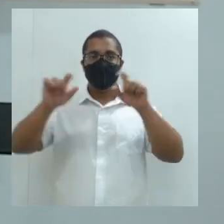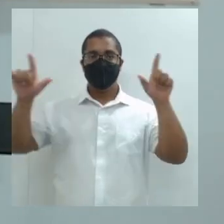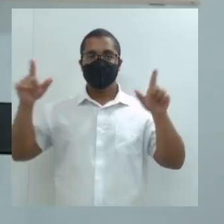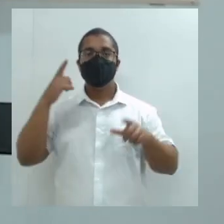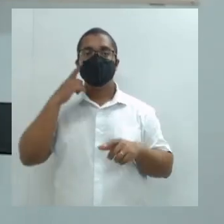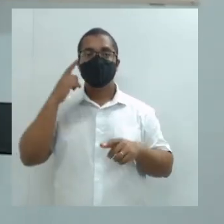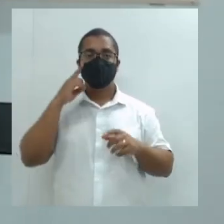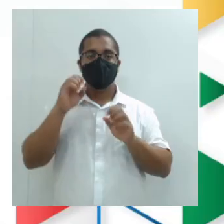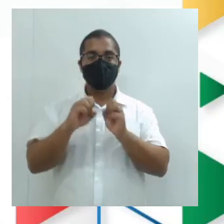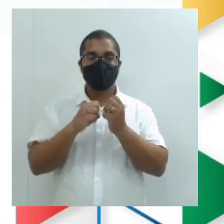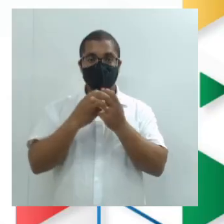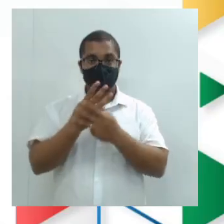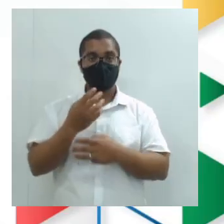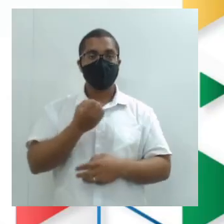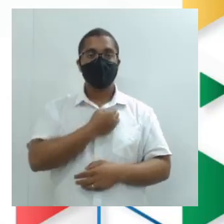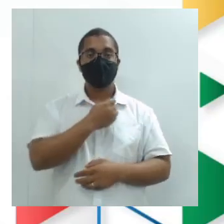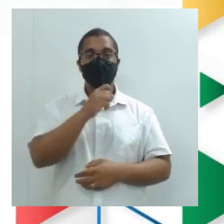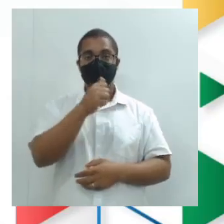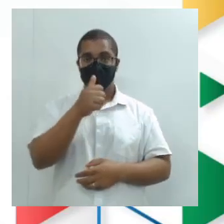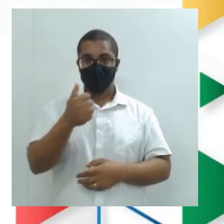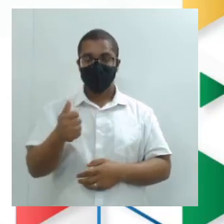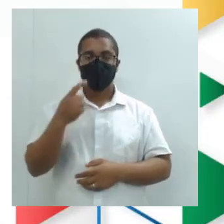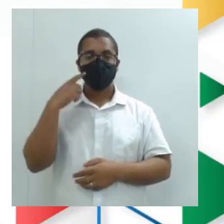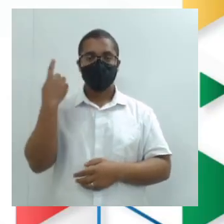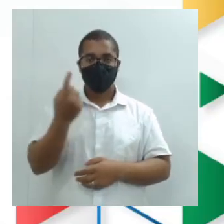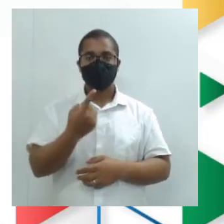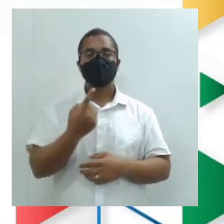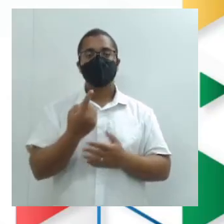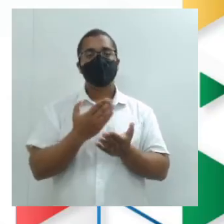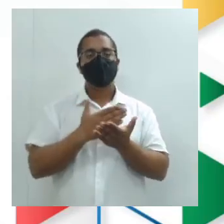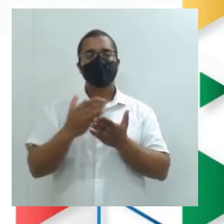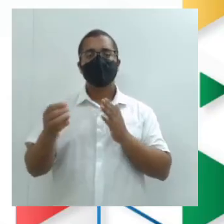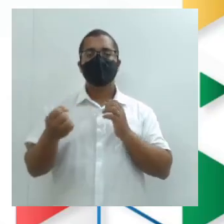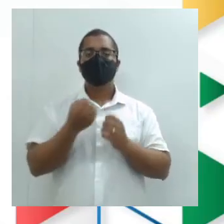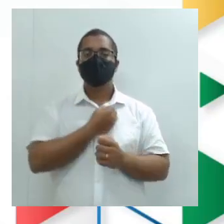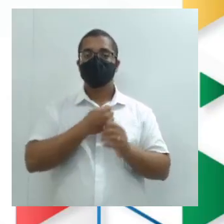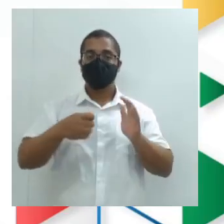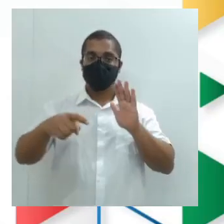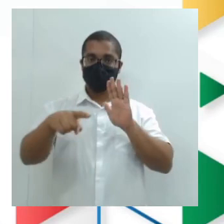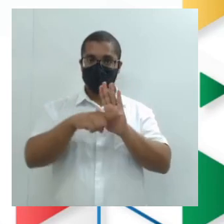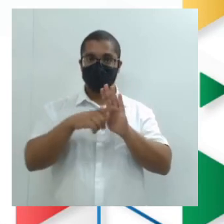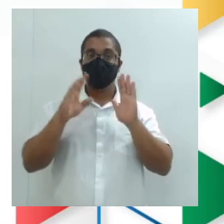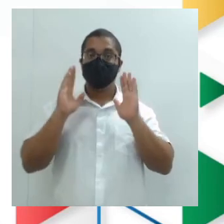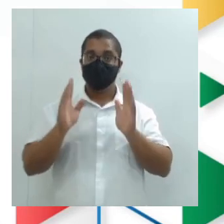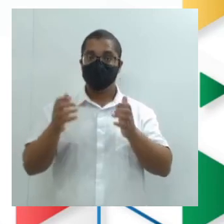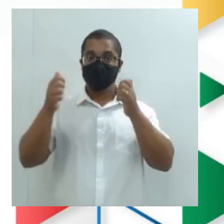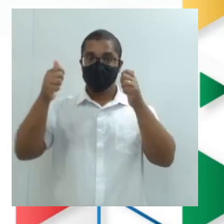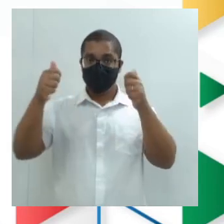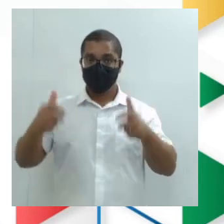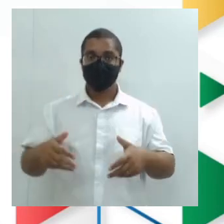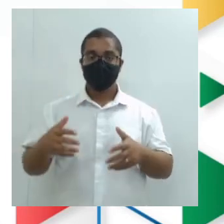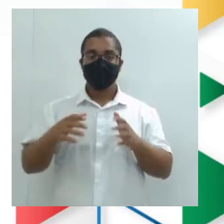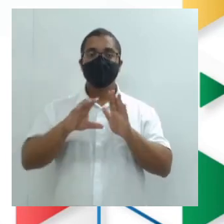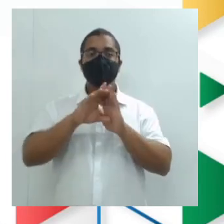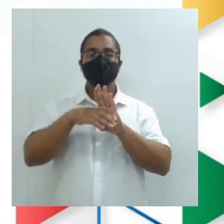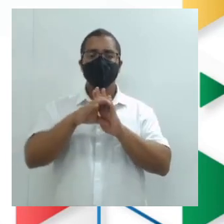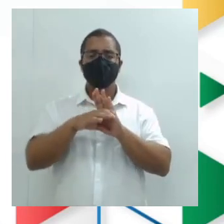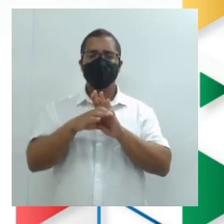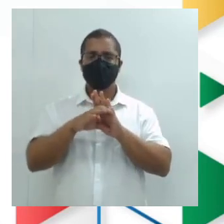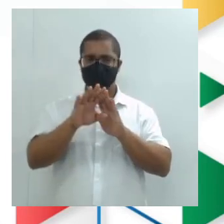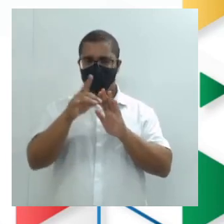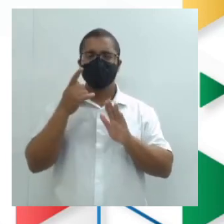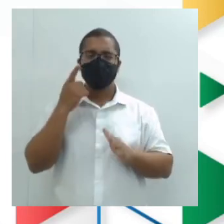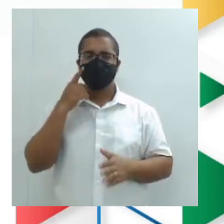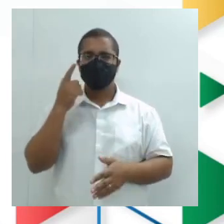nosso slide número 11 e a gente vai começar com números negativos já. Já estou falando sobre conceito. Segue